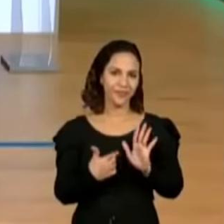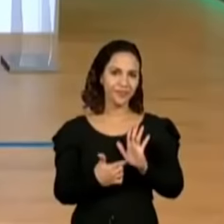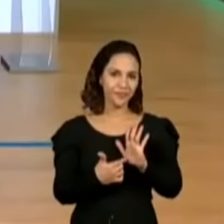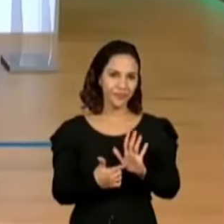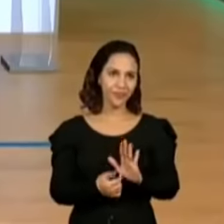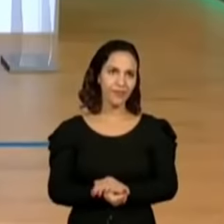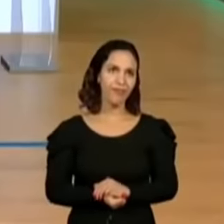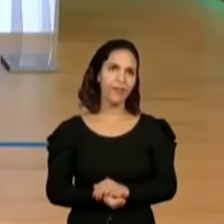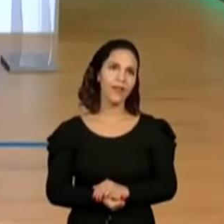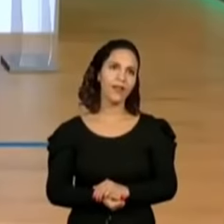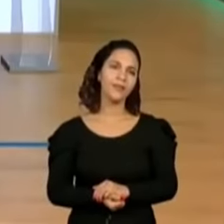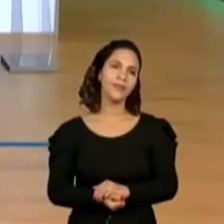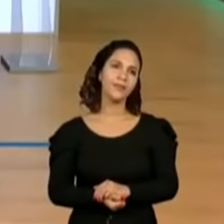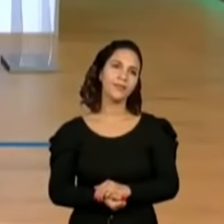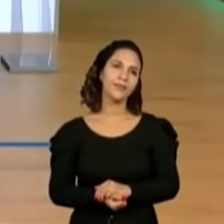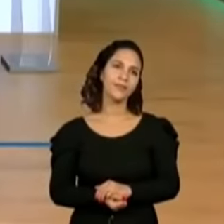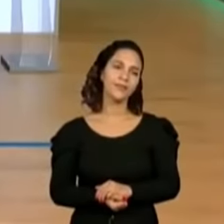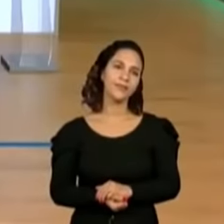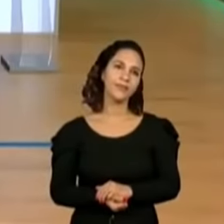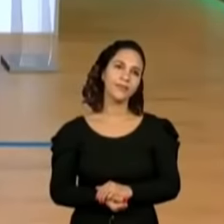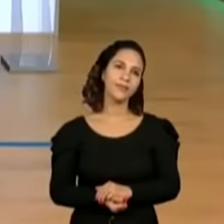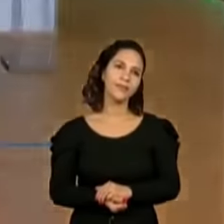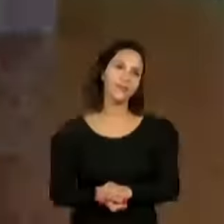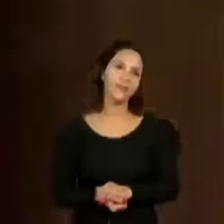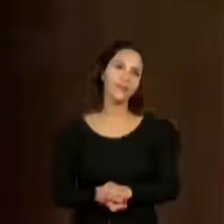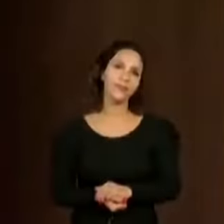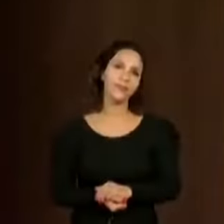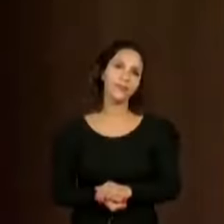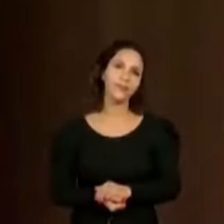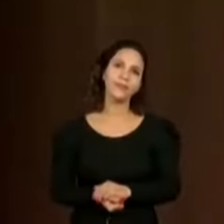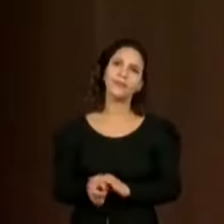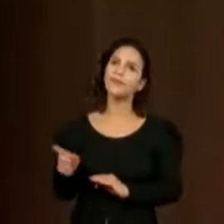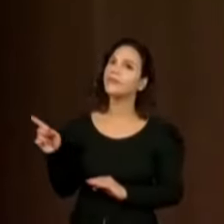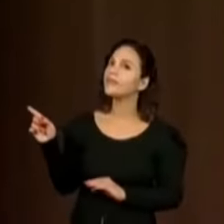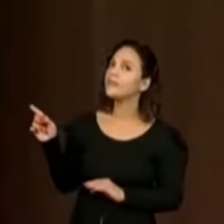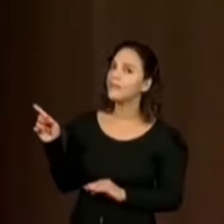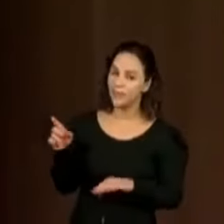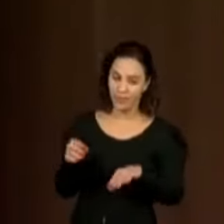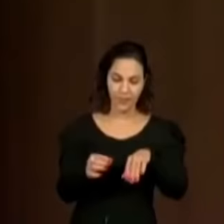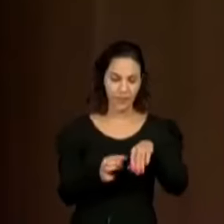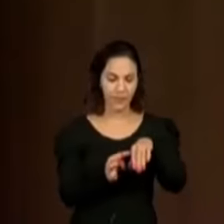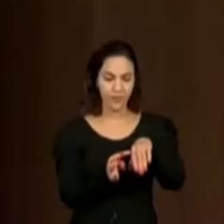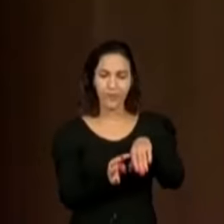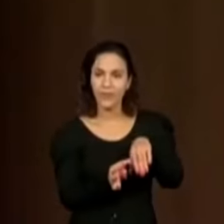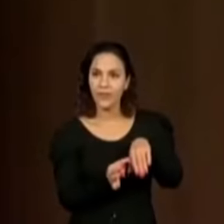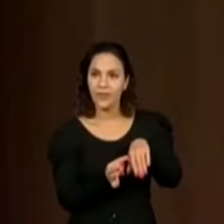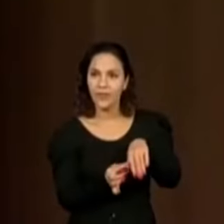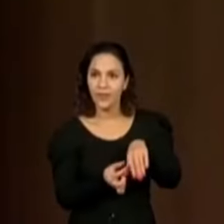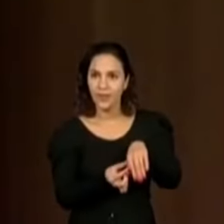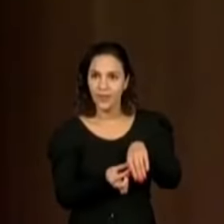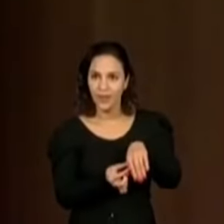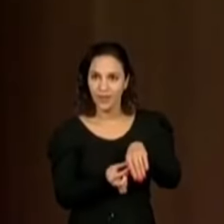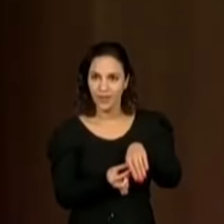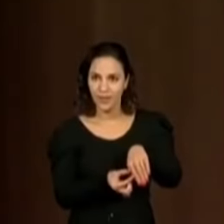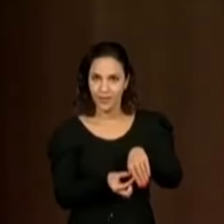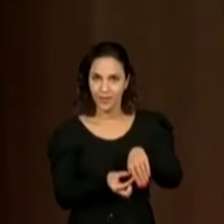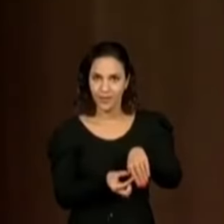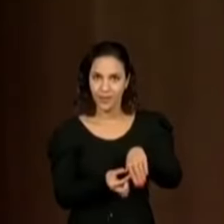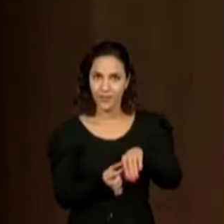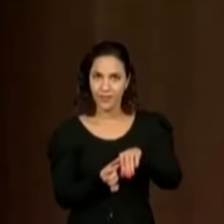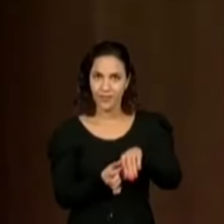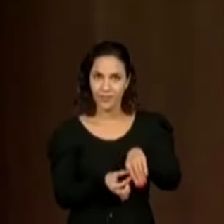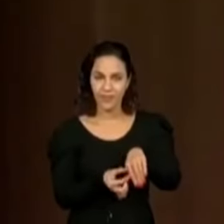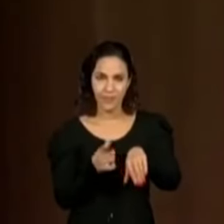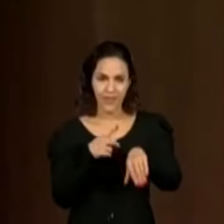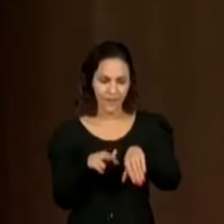pode observar aqui. Ó, estou segurando e apontando com o polegar.